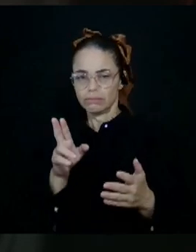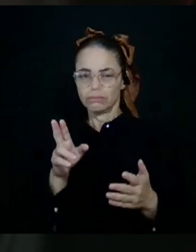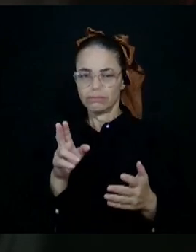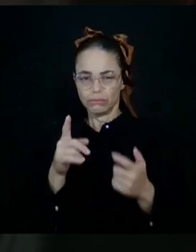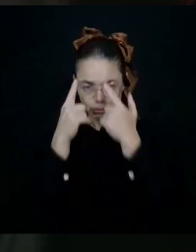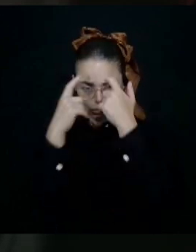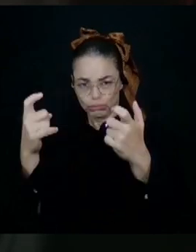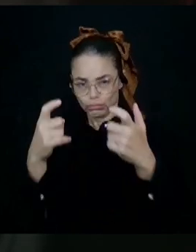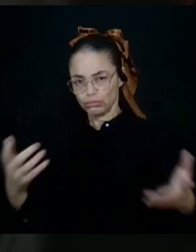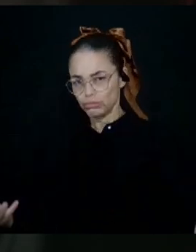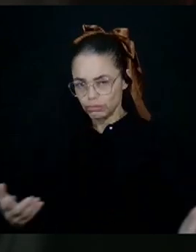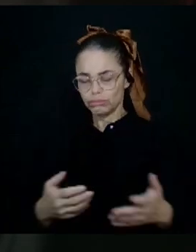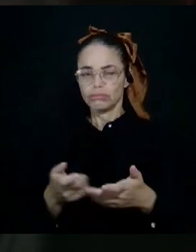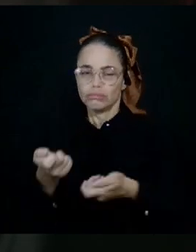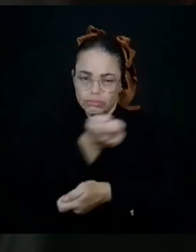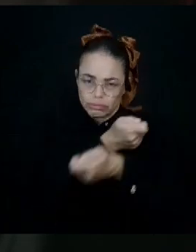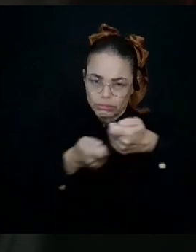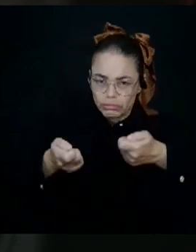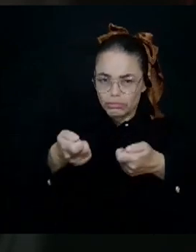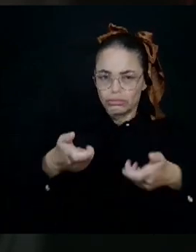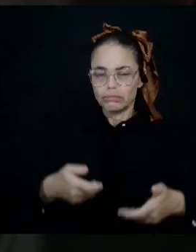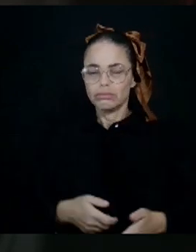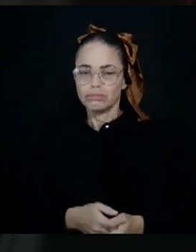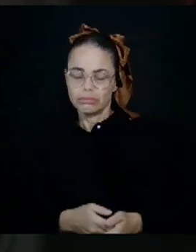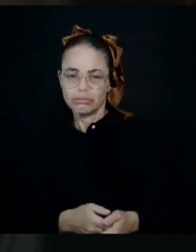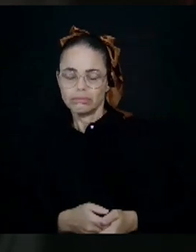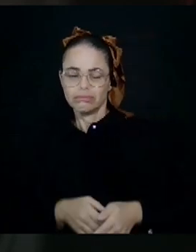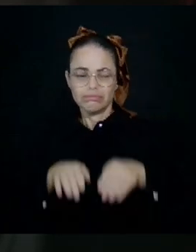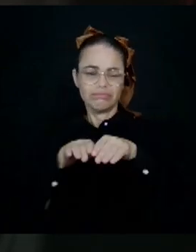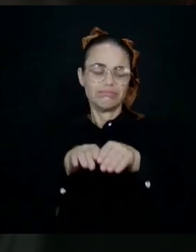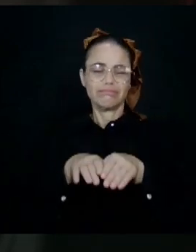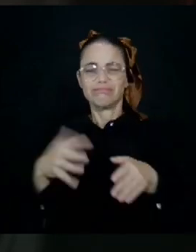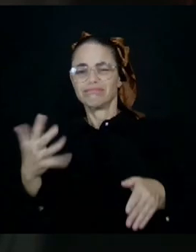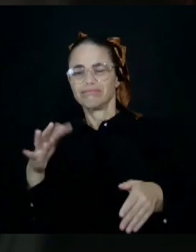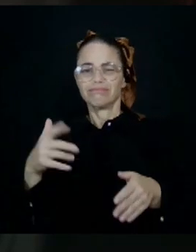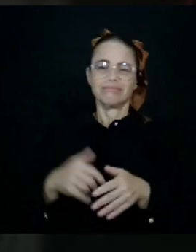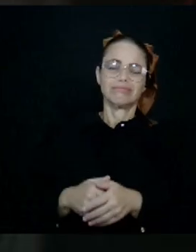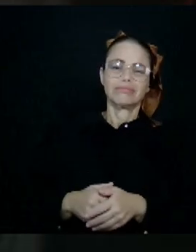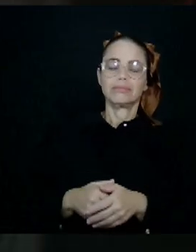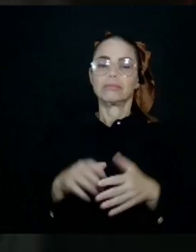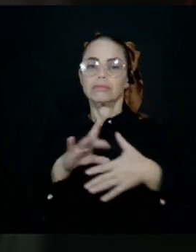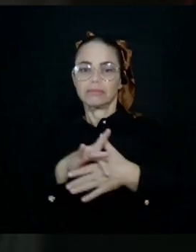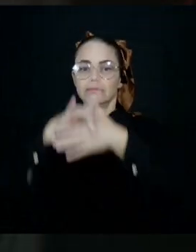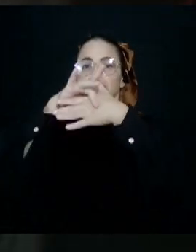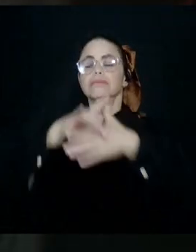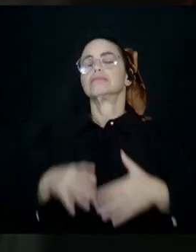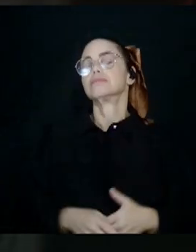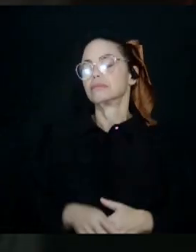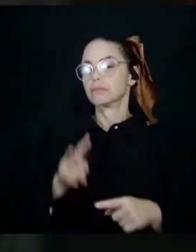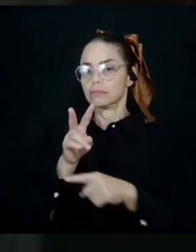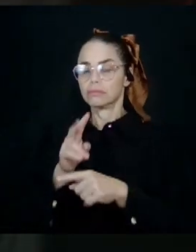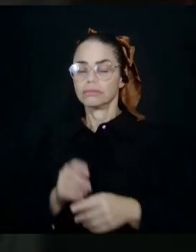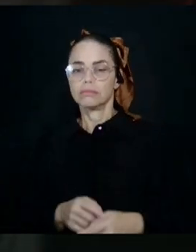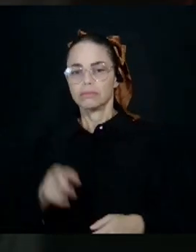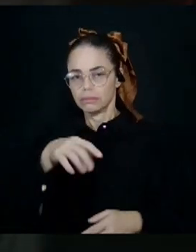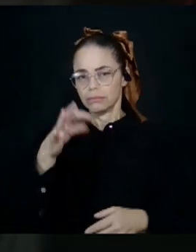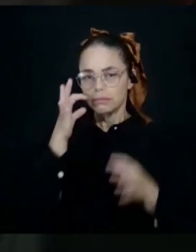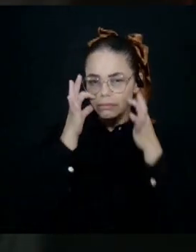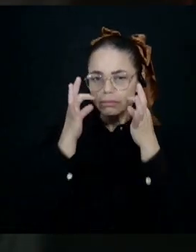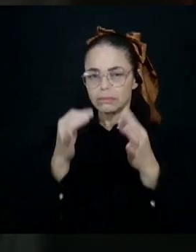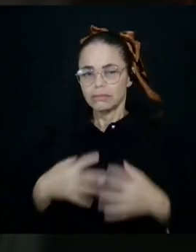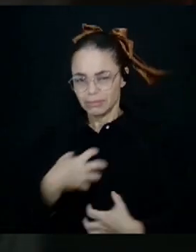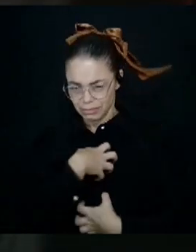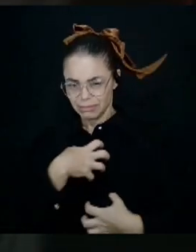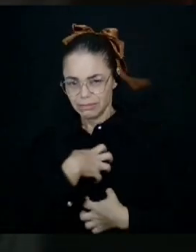negocia ou instável para quem lidera ainda nos prendem? Você que nos assiste, já sentiu isso no seu trabalho, na